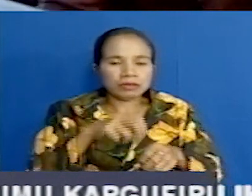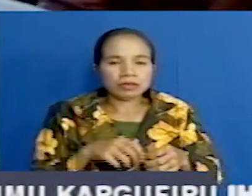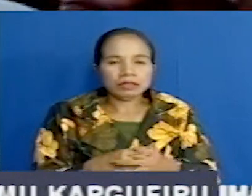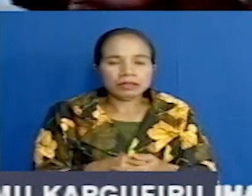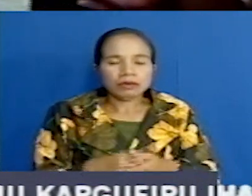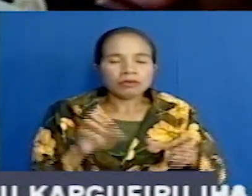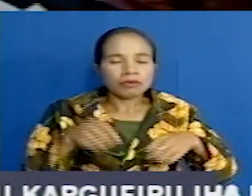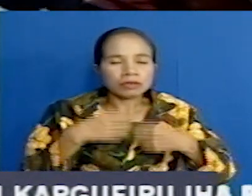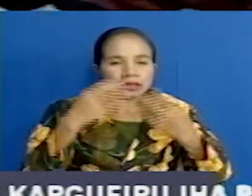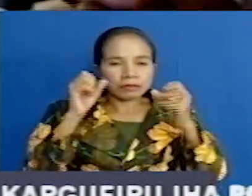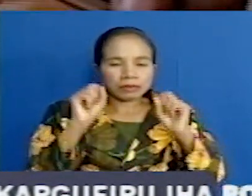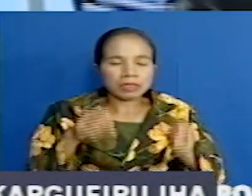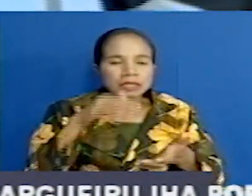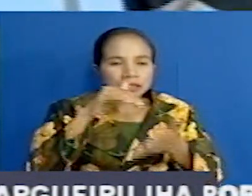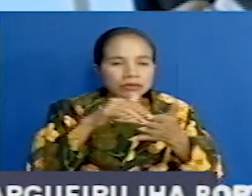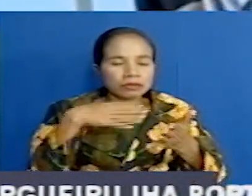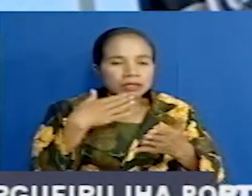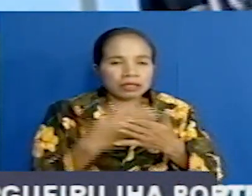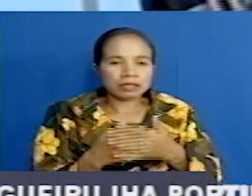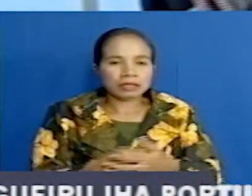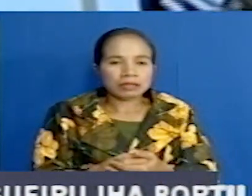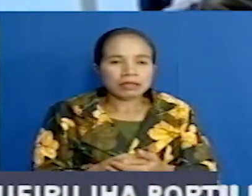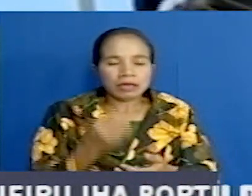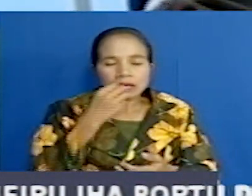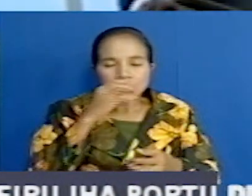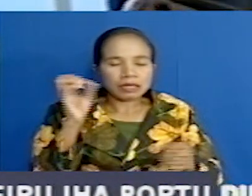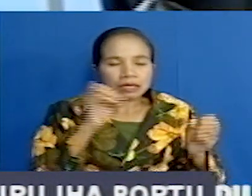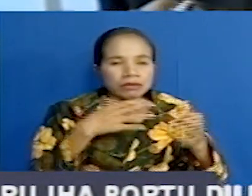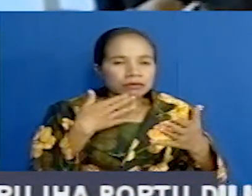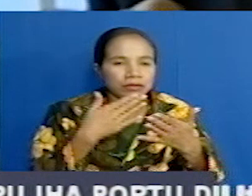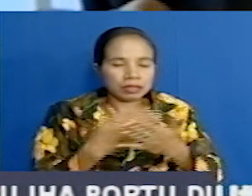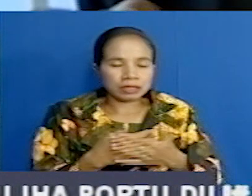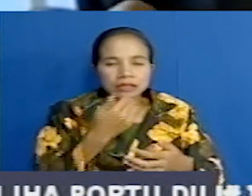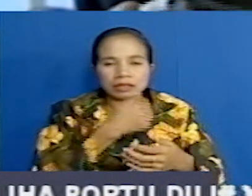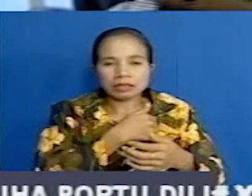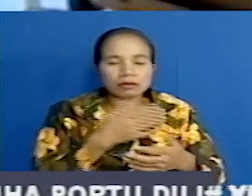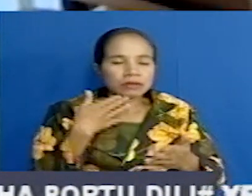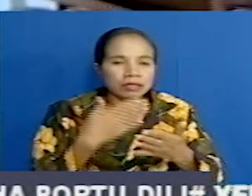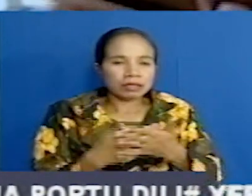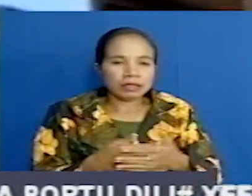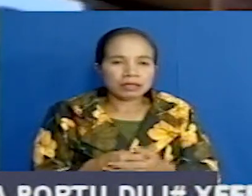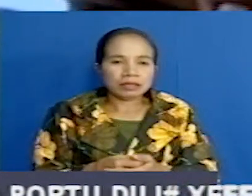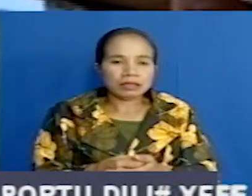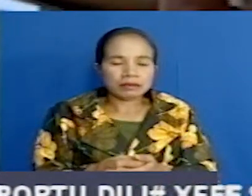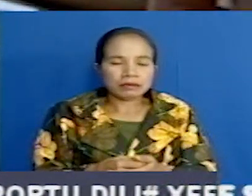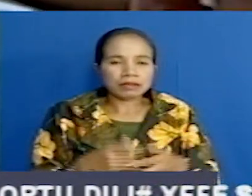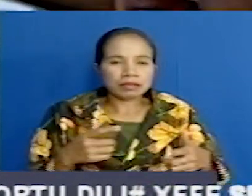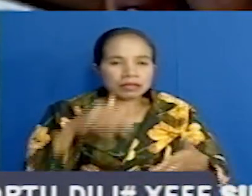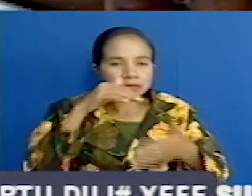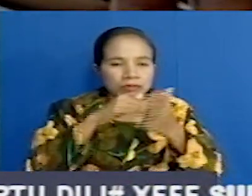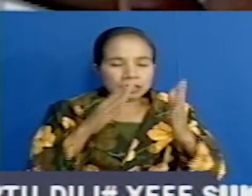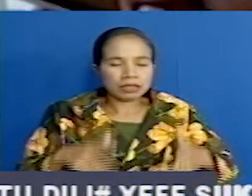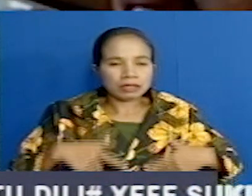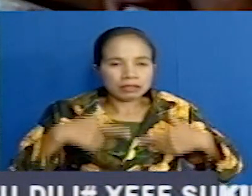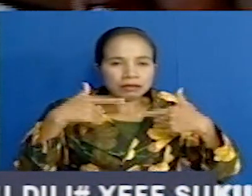dia. Nutrição la ia. Apoio se dá alguma casa, se dá algum dia, ba estudante ira ne moris. La os deita